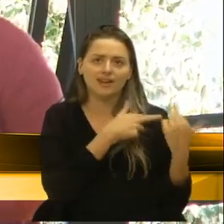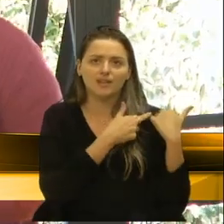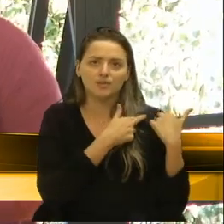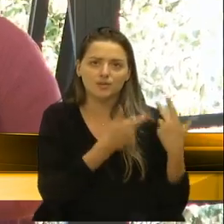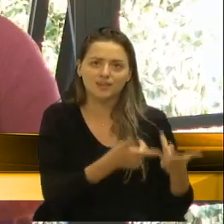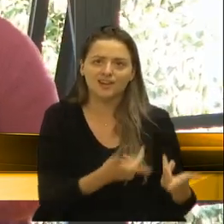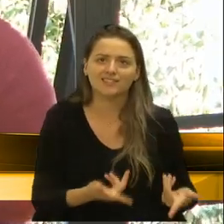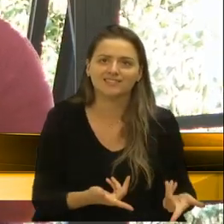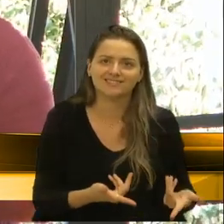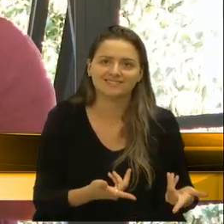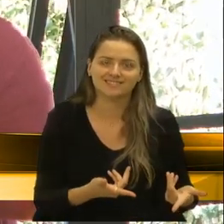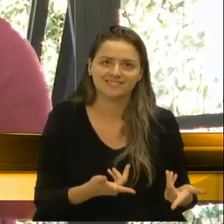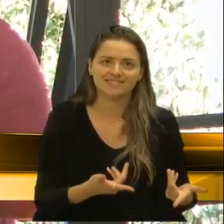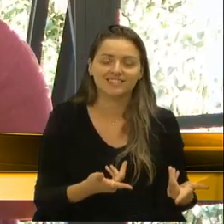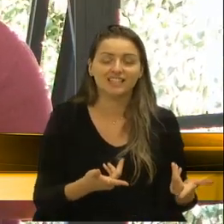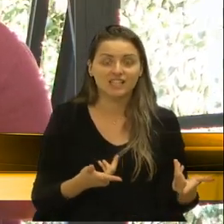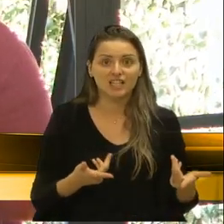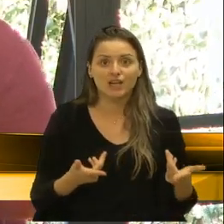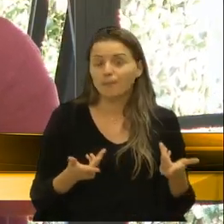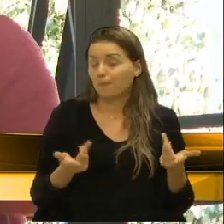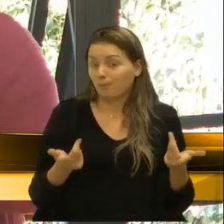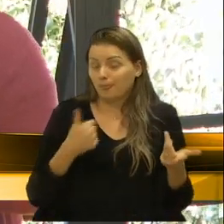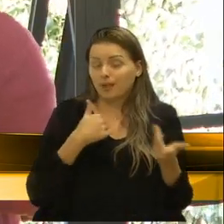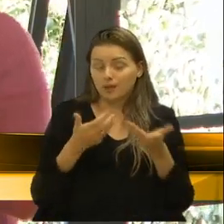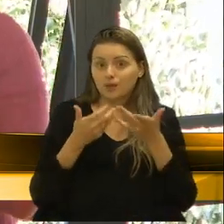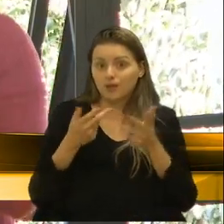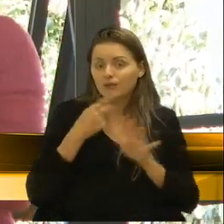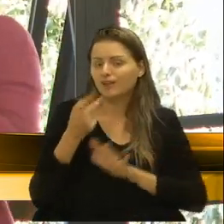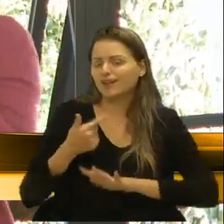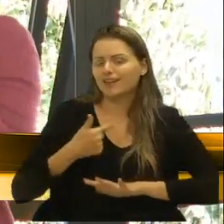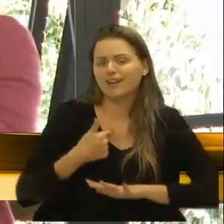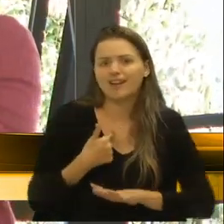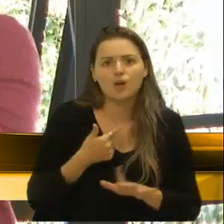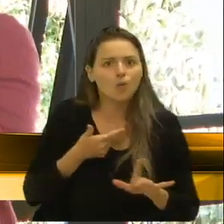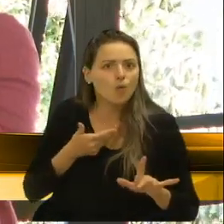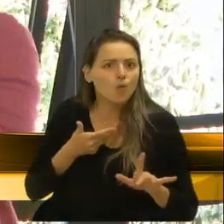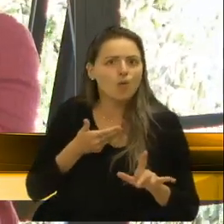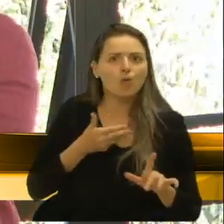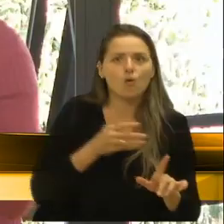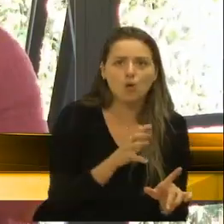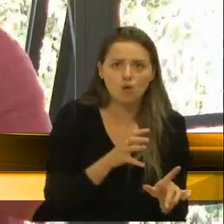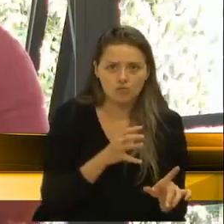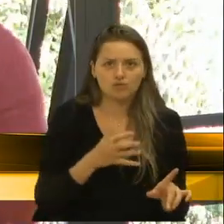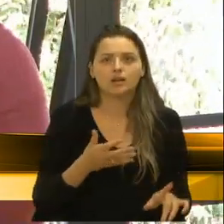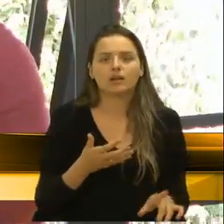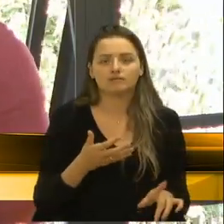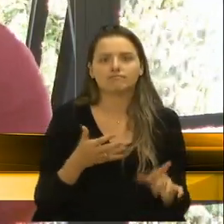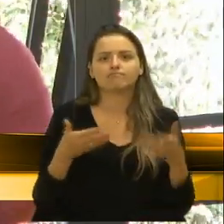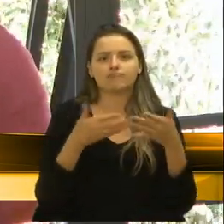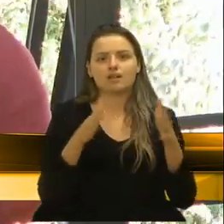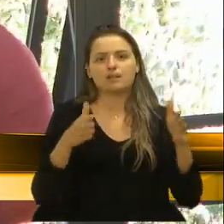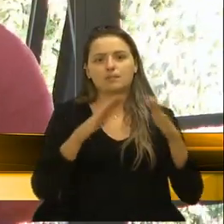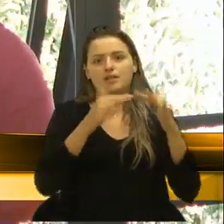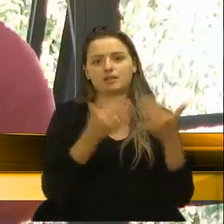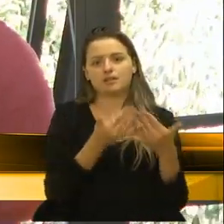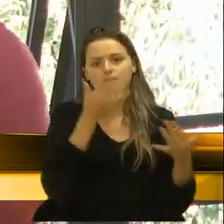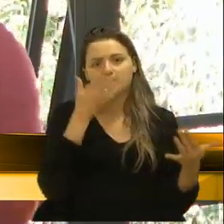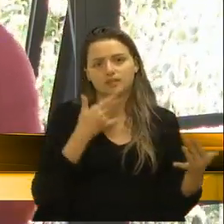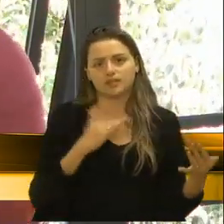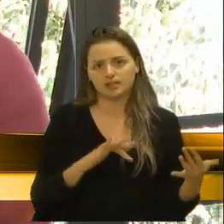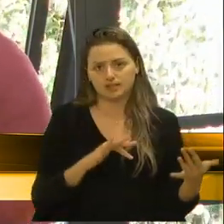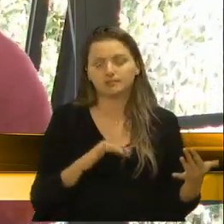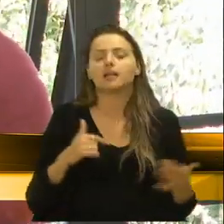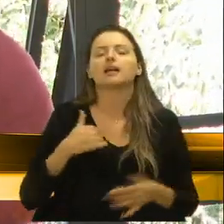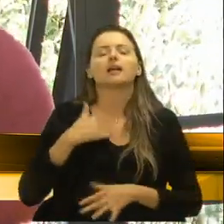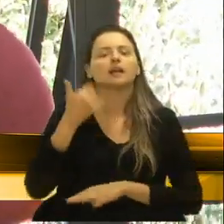infantil. Então, eu quero dizer aqui que eu sou extremamente contra a abertura das escolas de educação infantil.